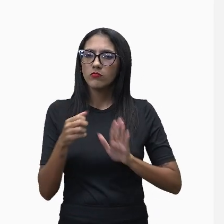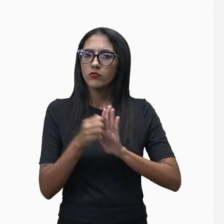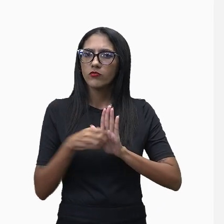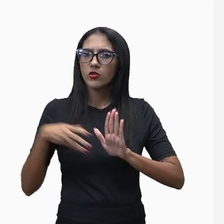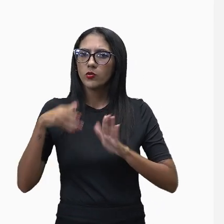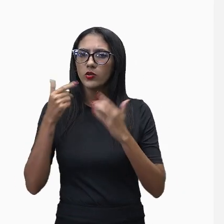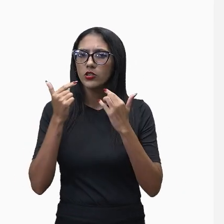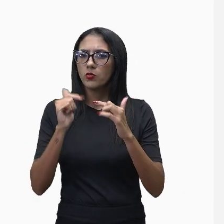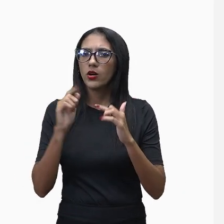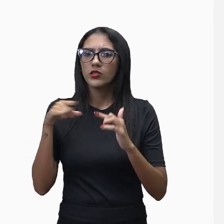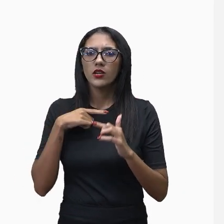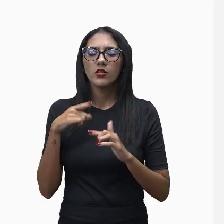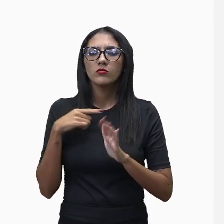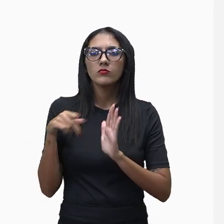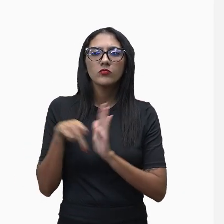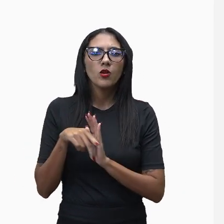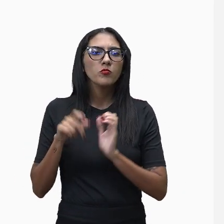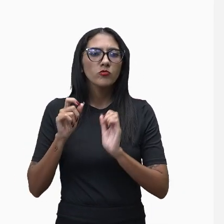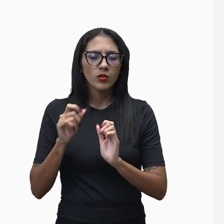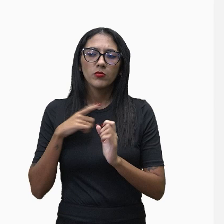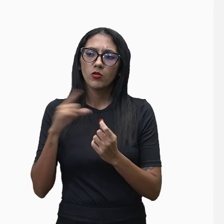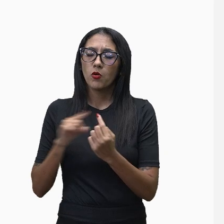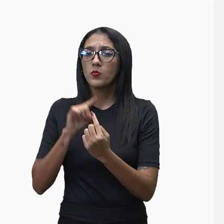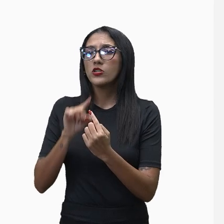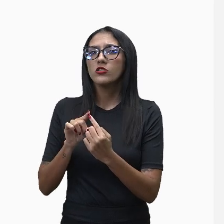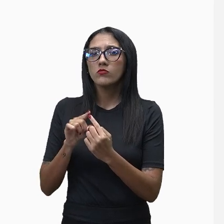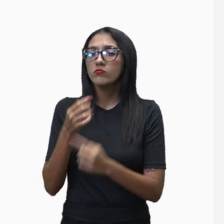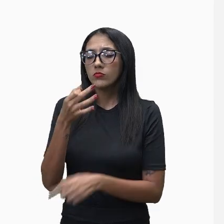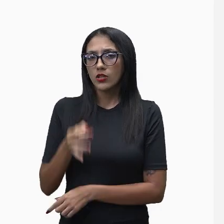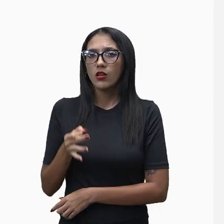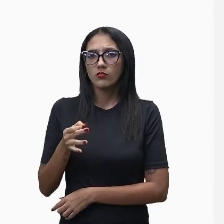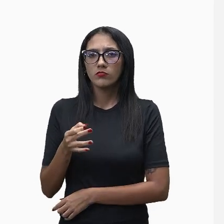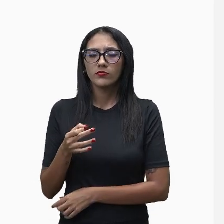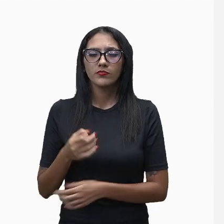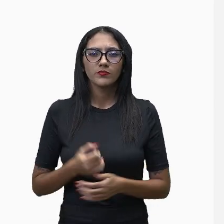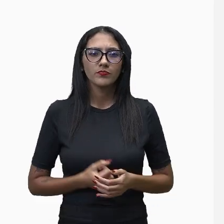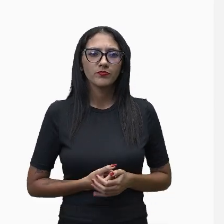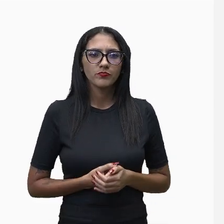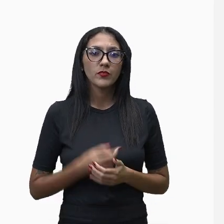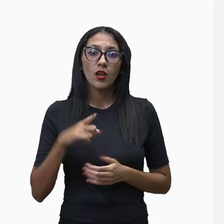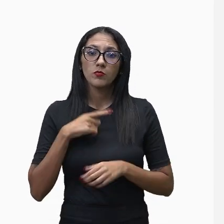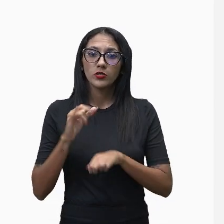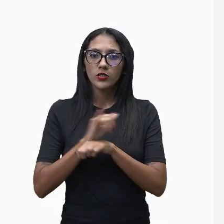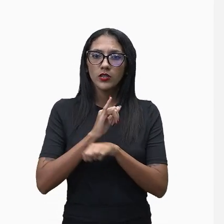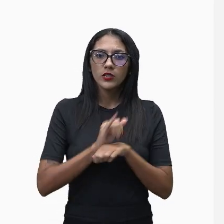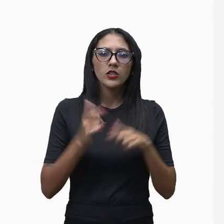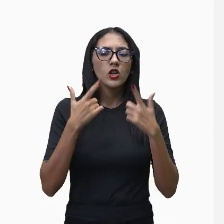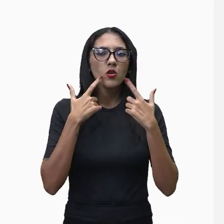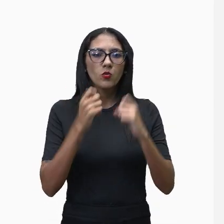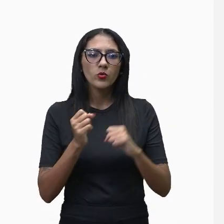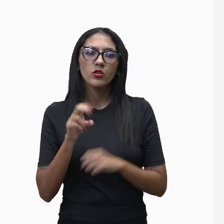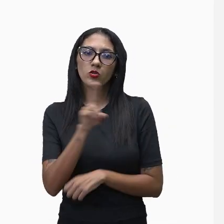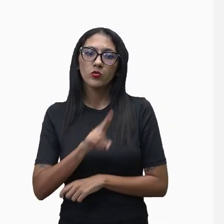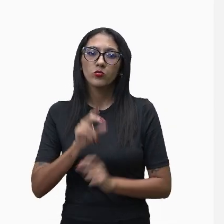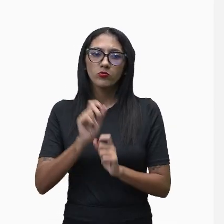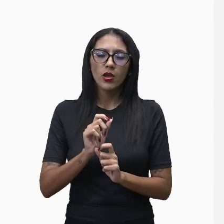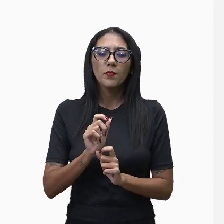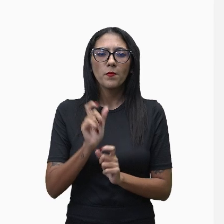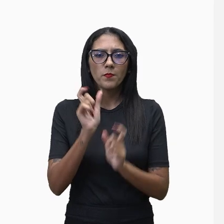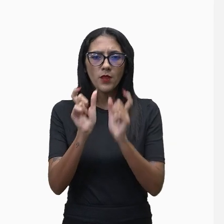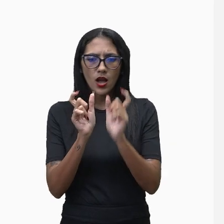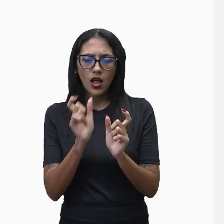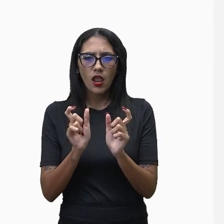que ocorre de maneira intencional. Então, o pleonasmo é um recurso linguístico que utiliza a repetição intencional de